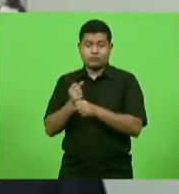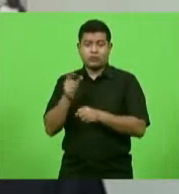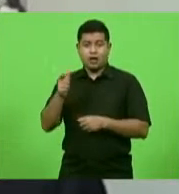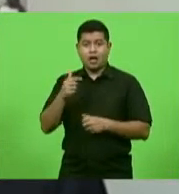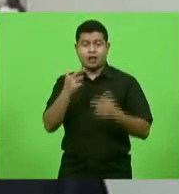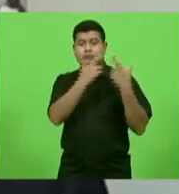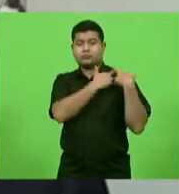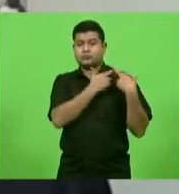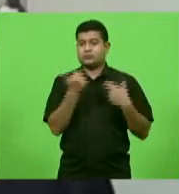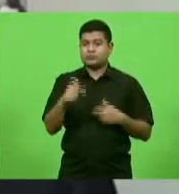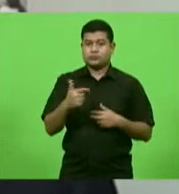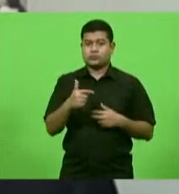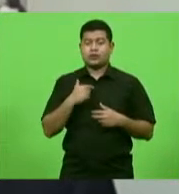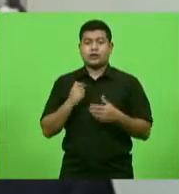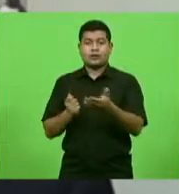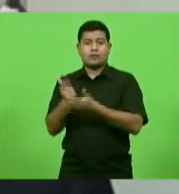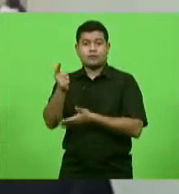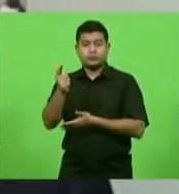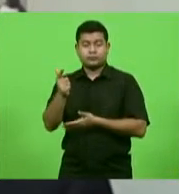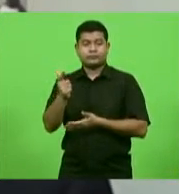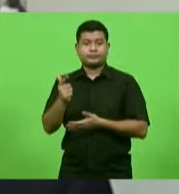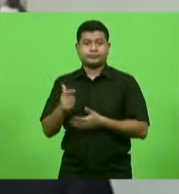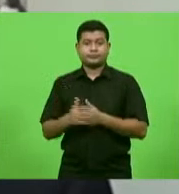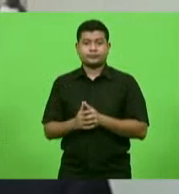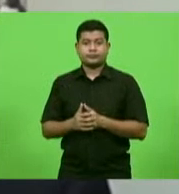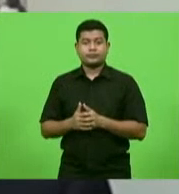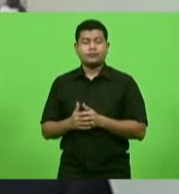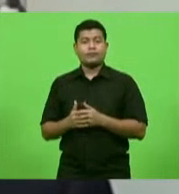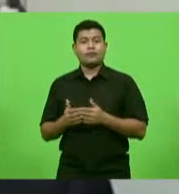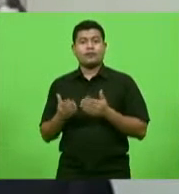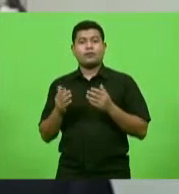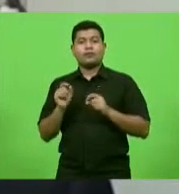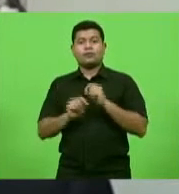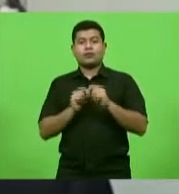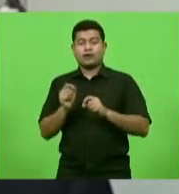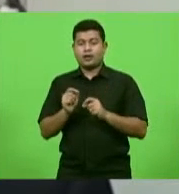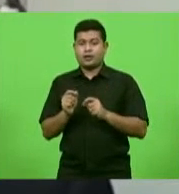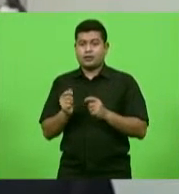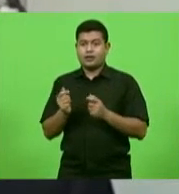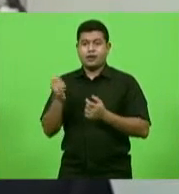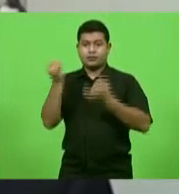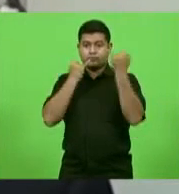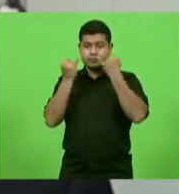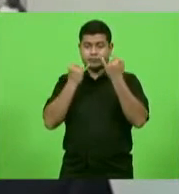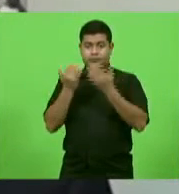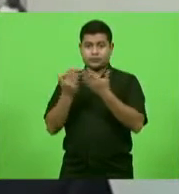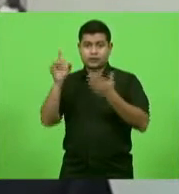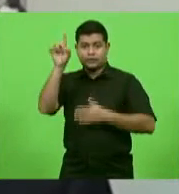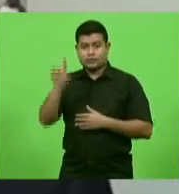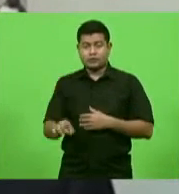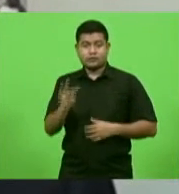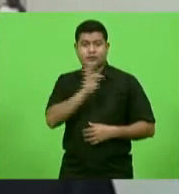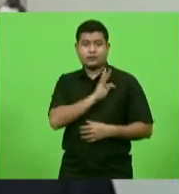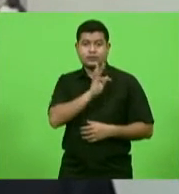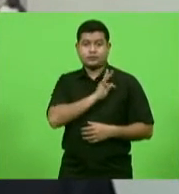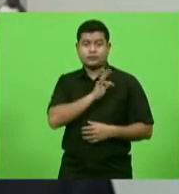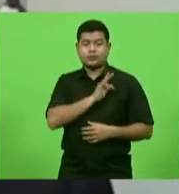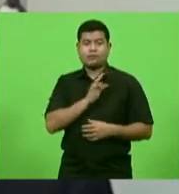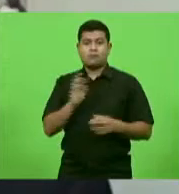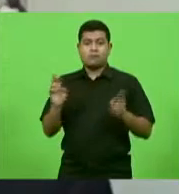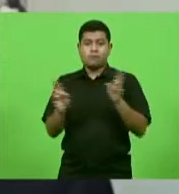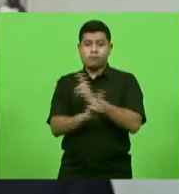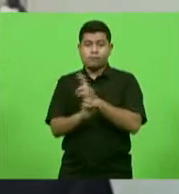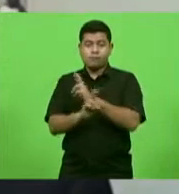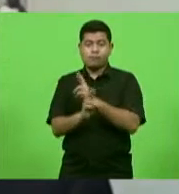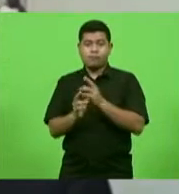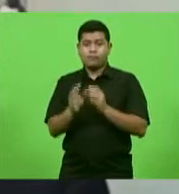pela aquisição desses equipamentos, com base nas informações levantadas pela diretoria técnica